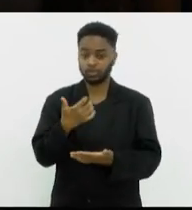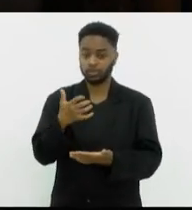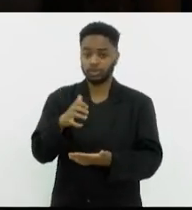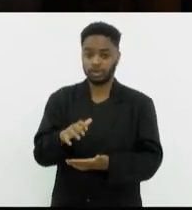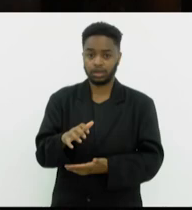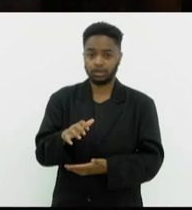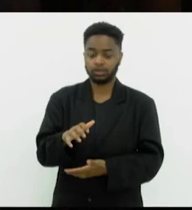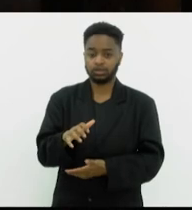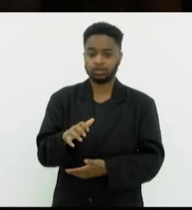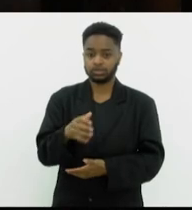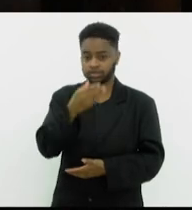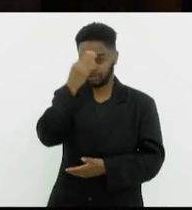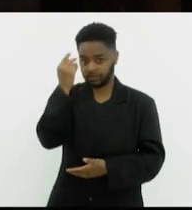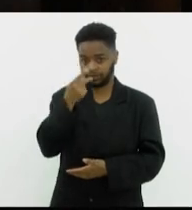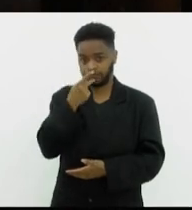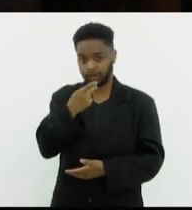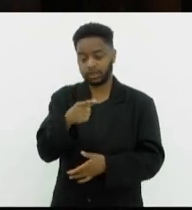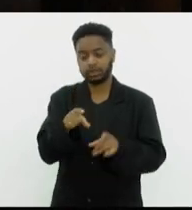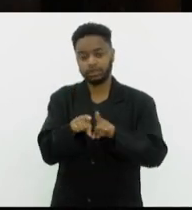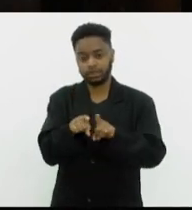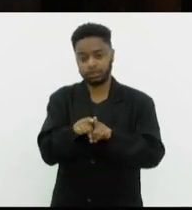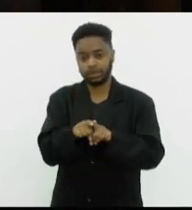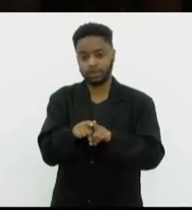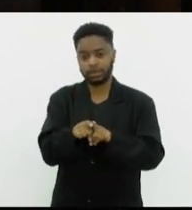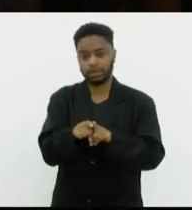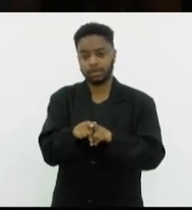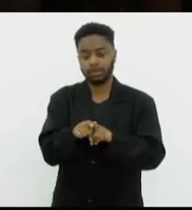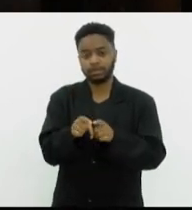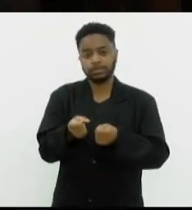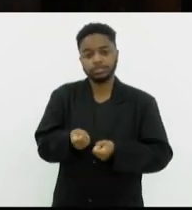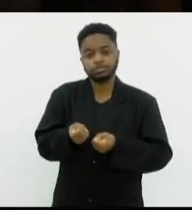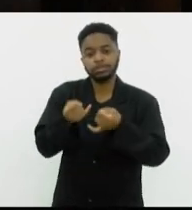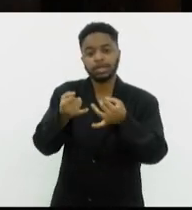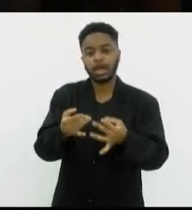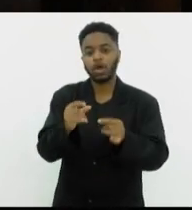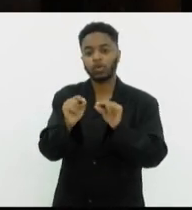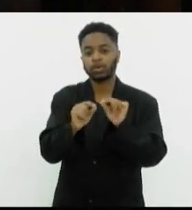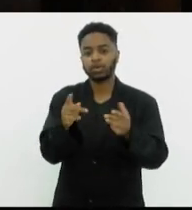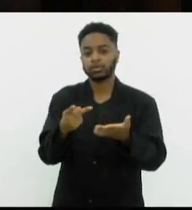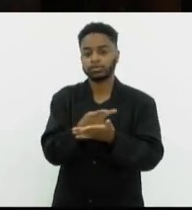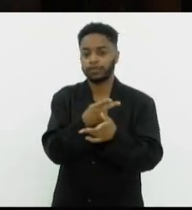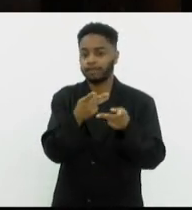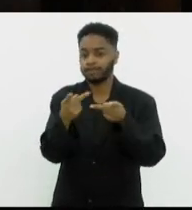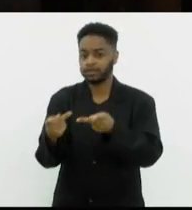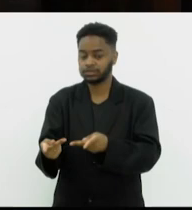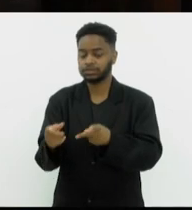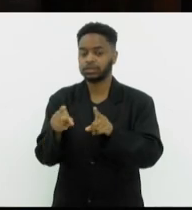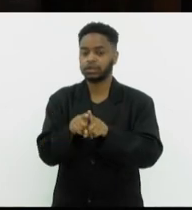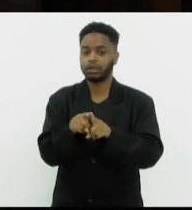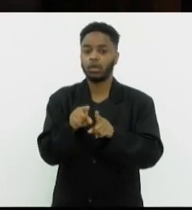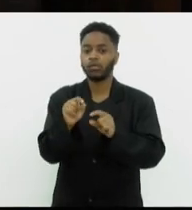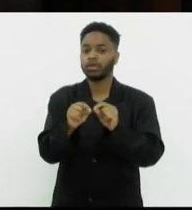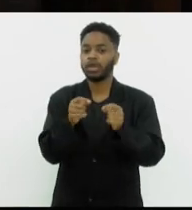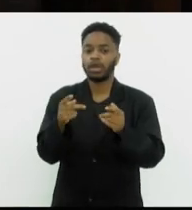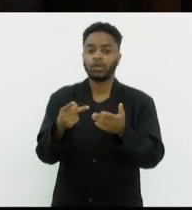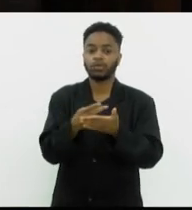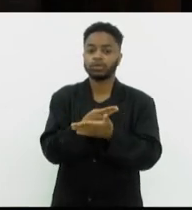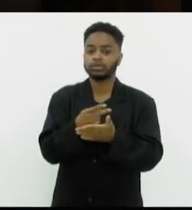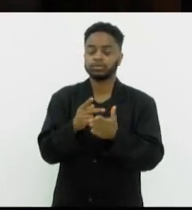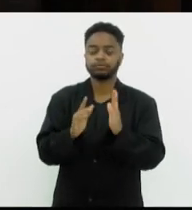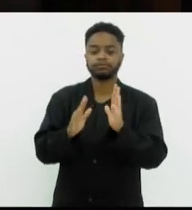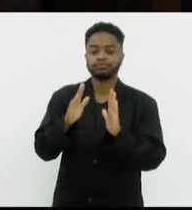trazer esse relato dessa visita, não queria deixar de trazer esse relato também desse sofrimento